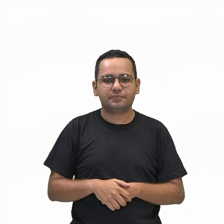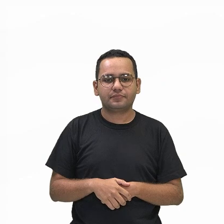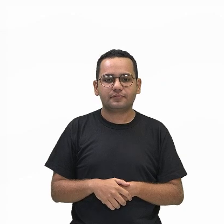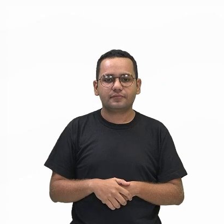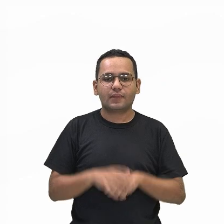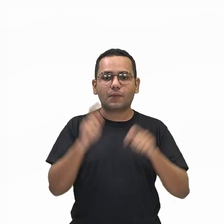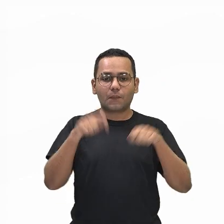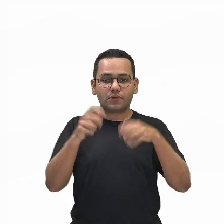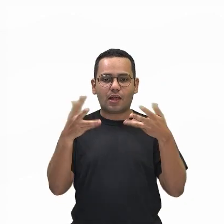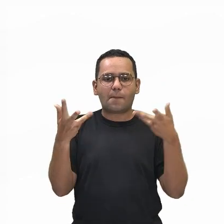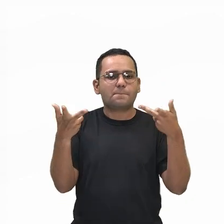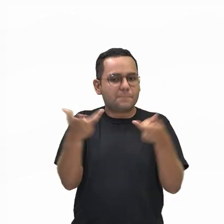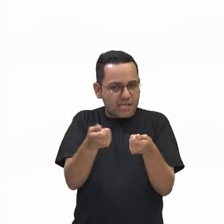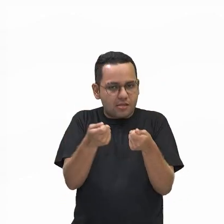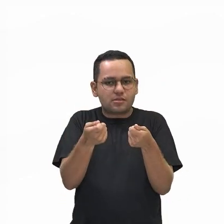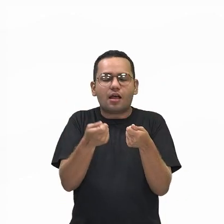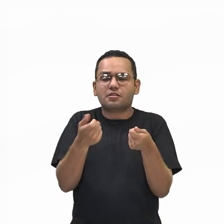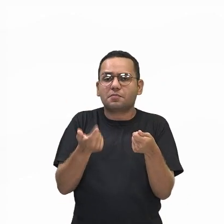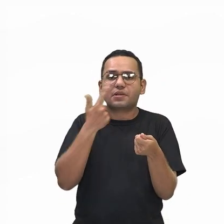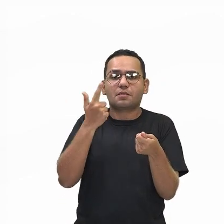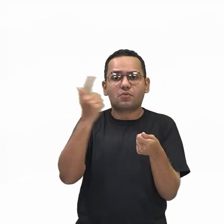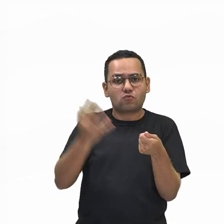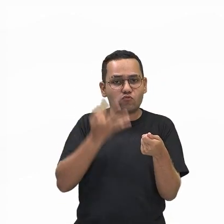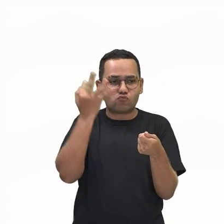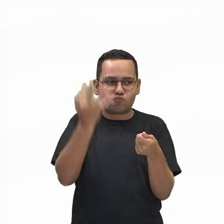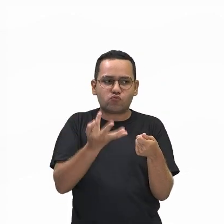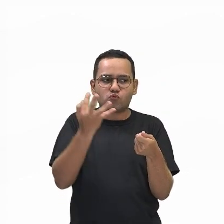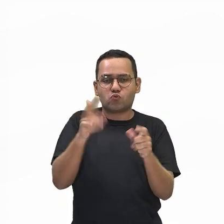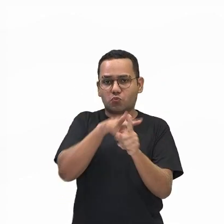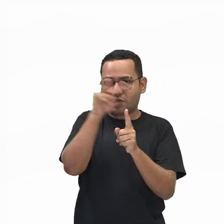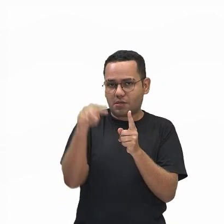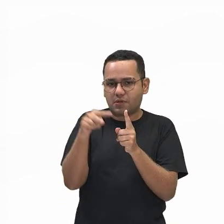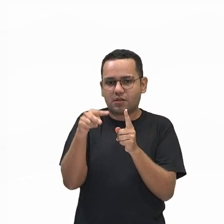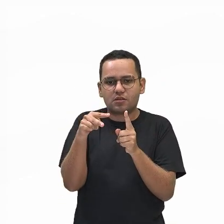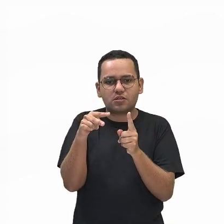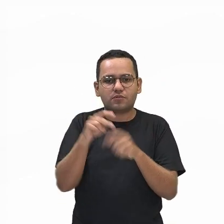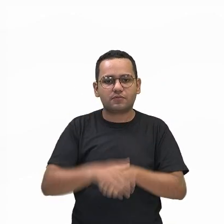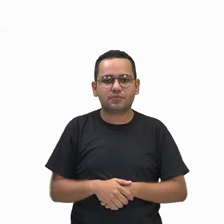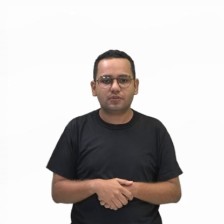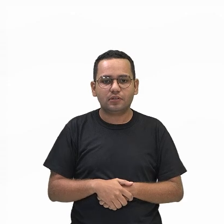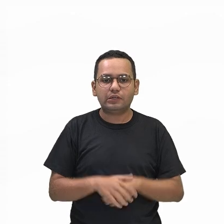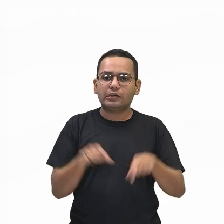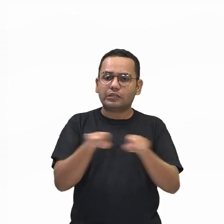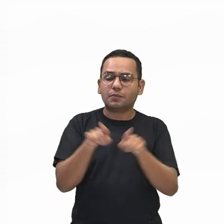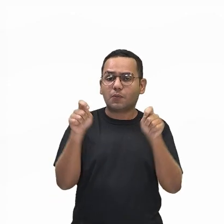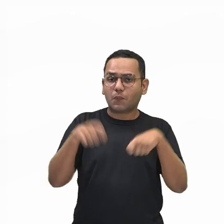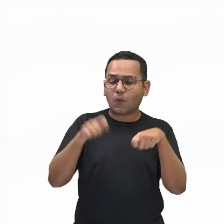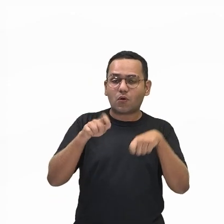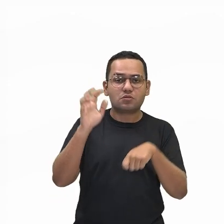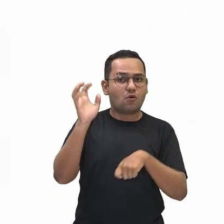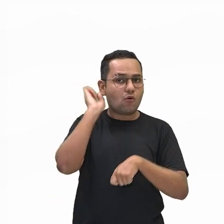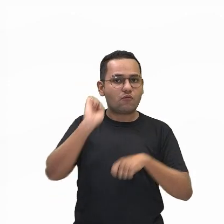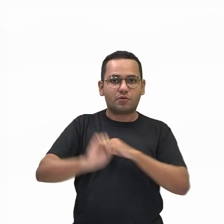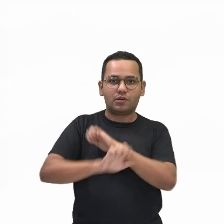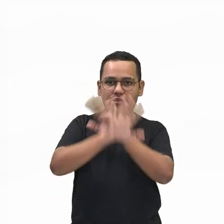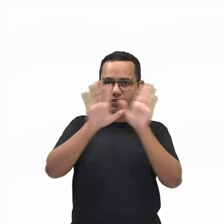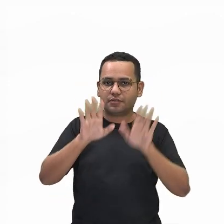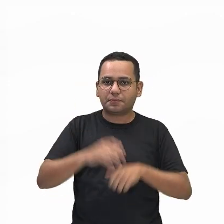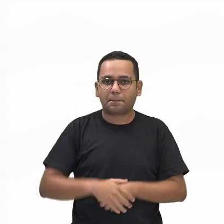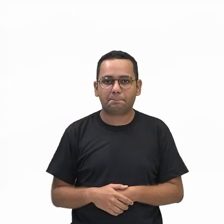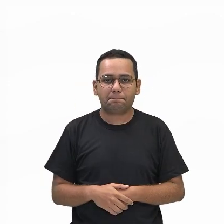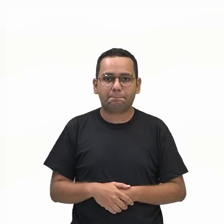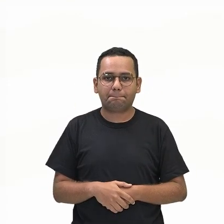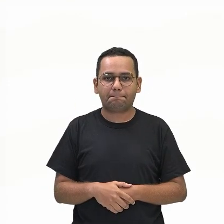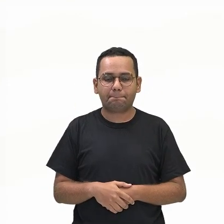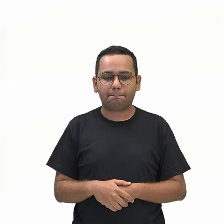permite ver aquilo que nunca foi visto e ouvir aquilo que nunca foi ouvido. Então, uma pausa aqui para nós entendermos.